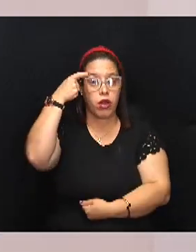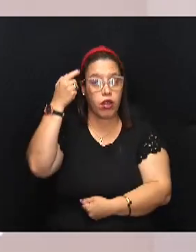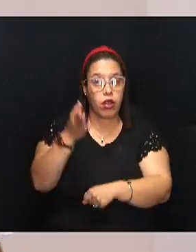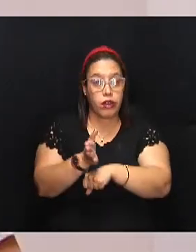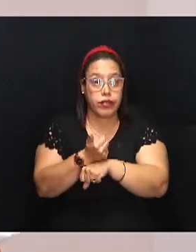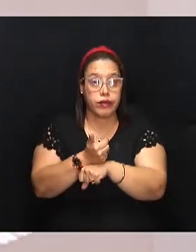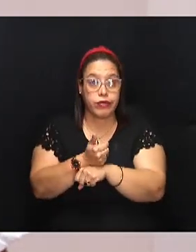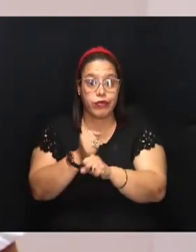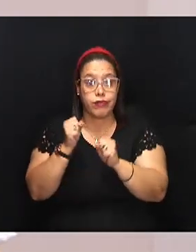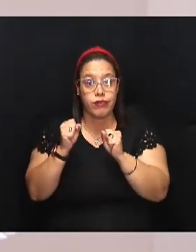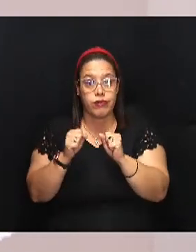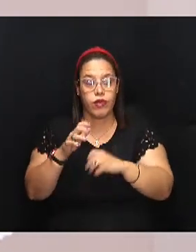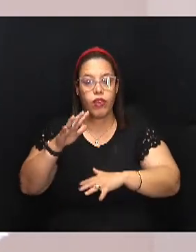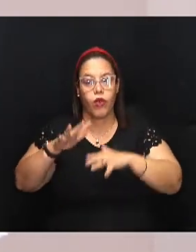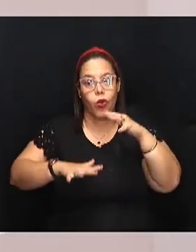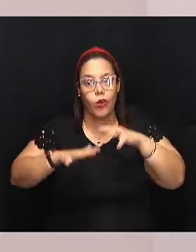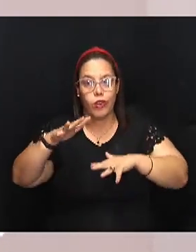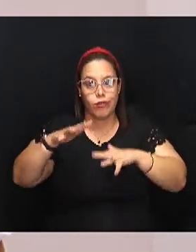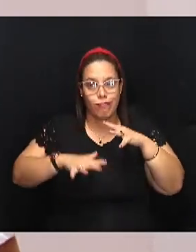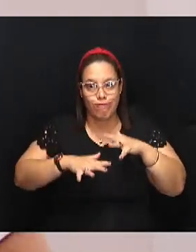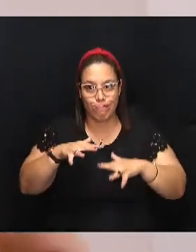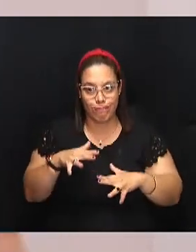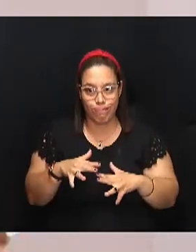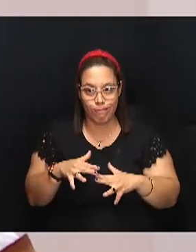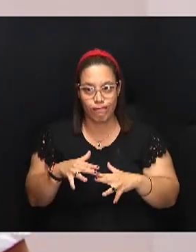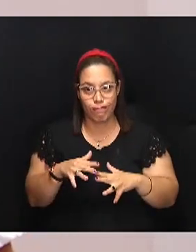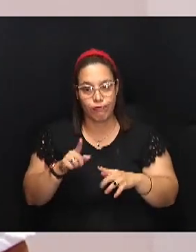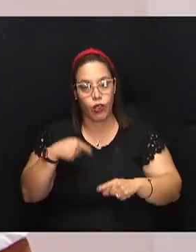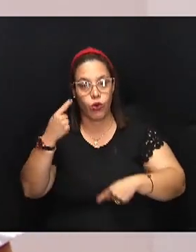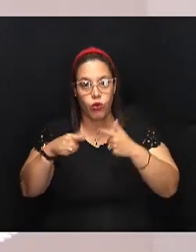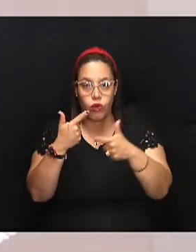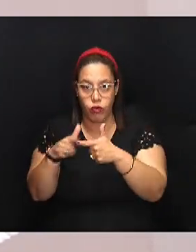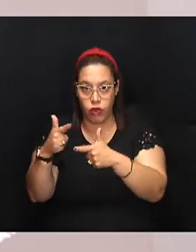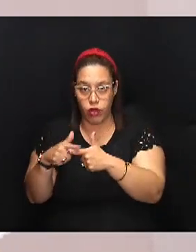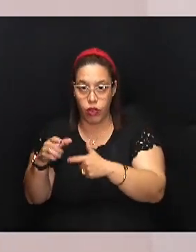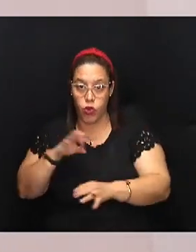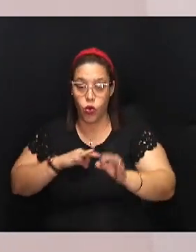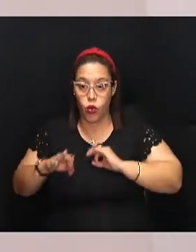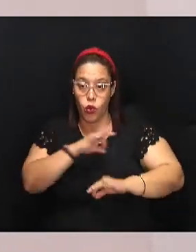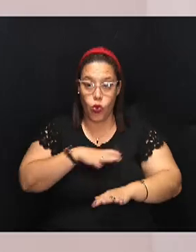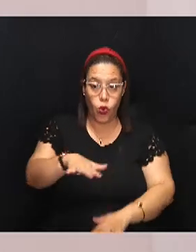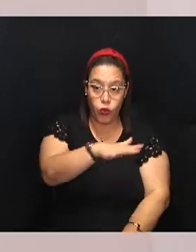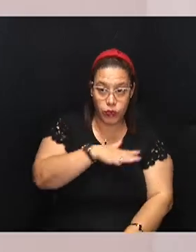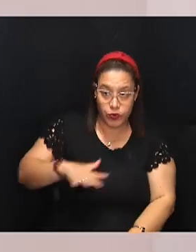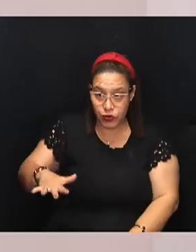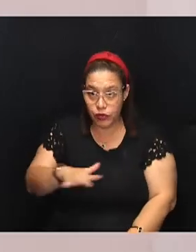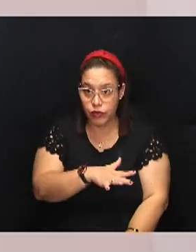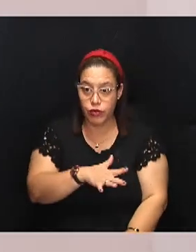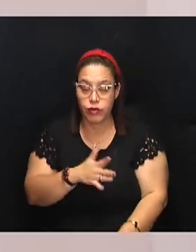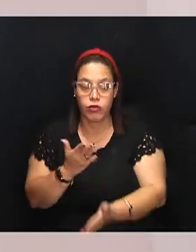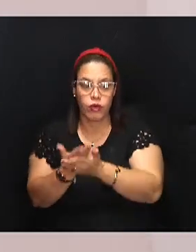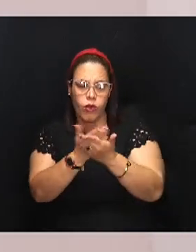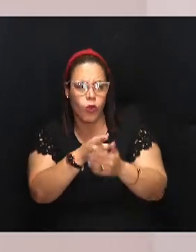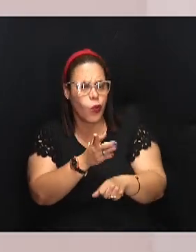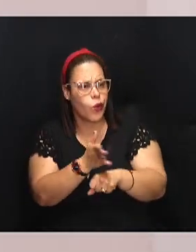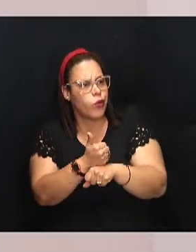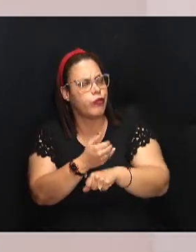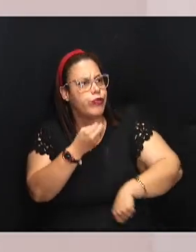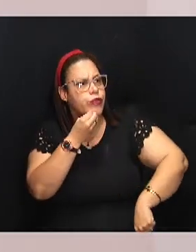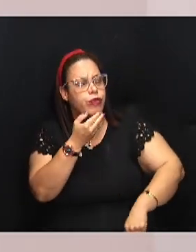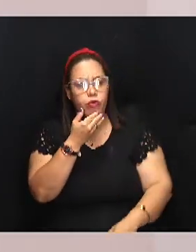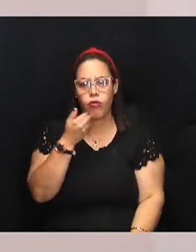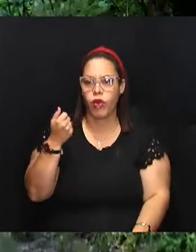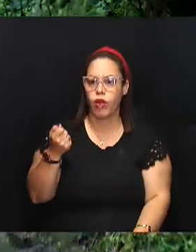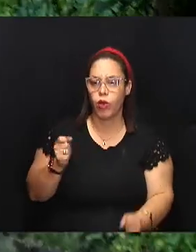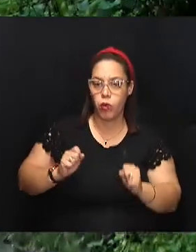a gente pode desequilibrar aquela dinâmica e causar outros problemas com onças na região. Então a gente faz todo esse estudo para ver qual que é o melhor local mesmo para